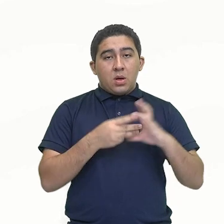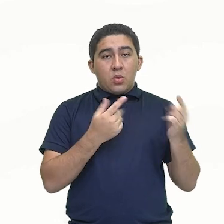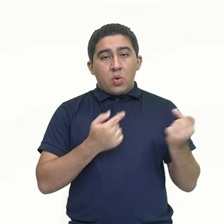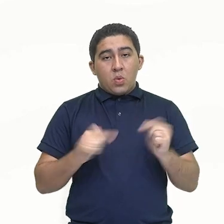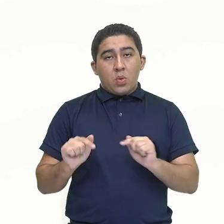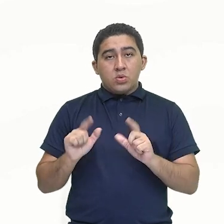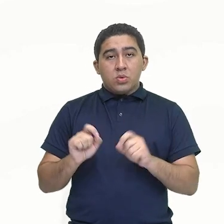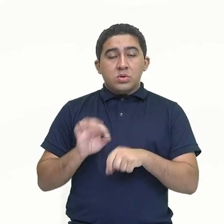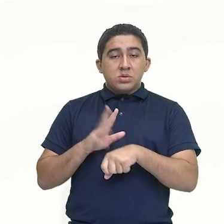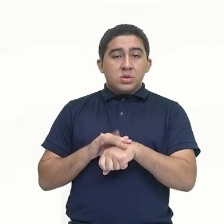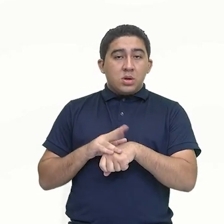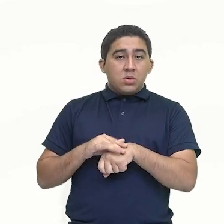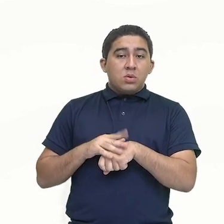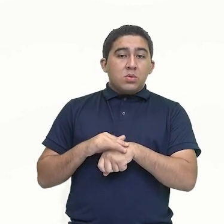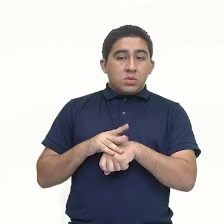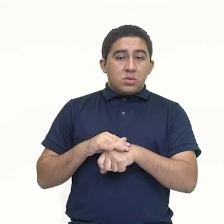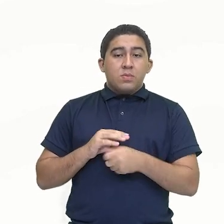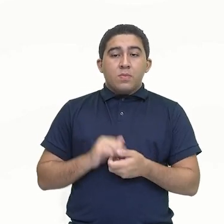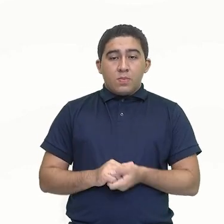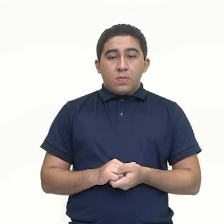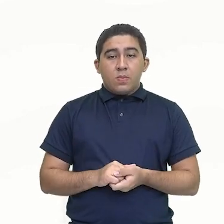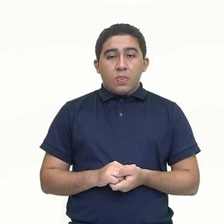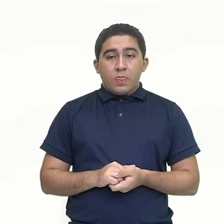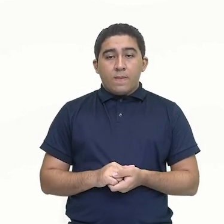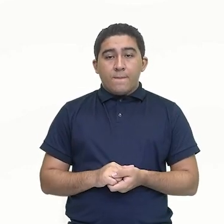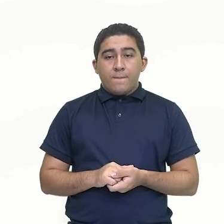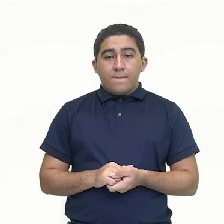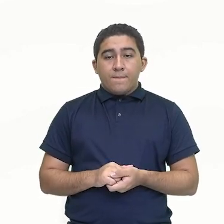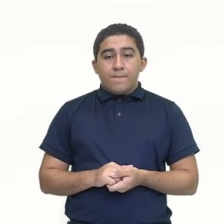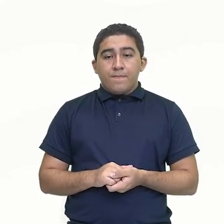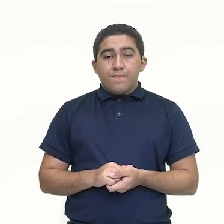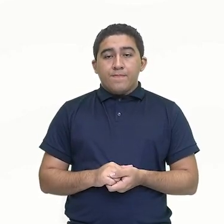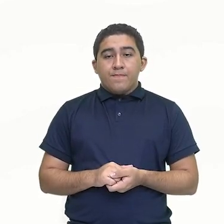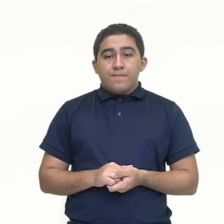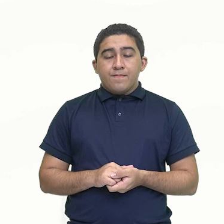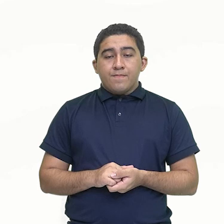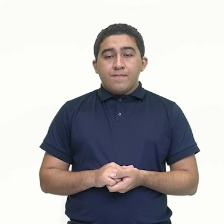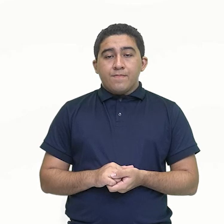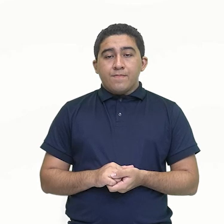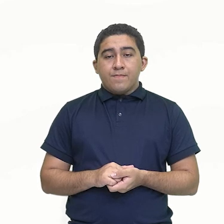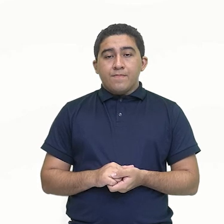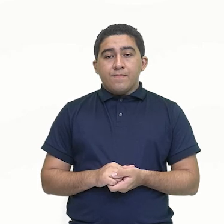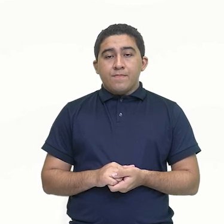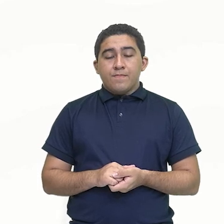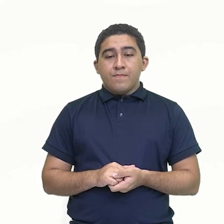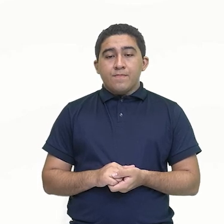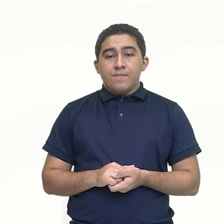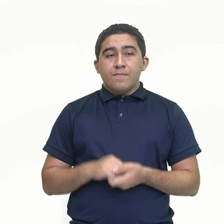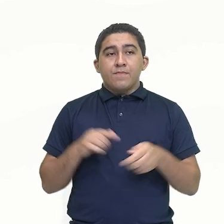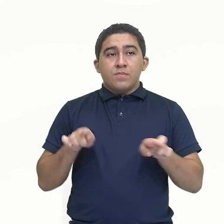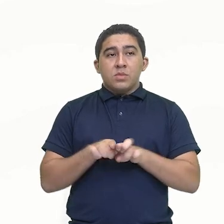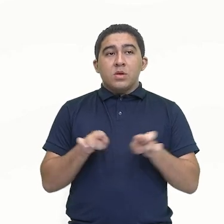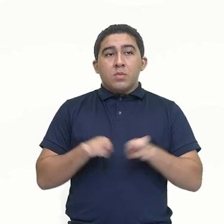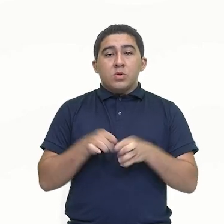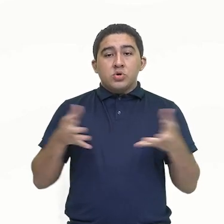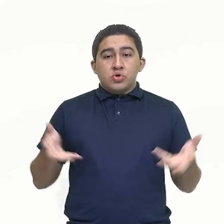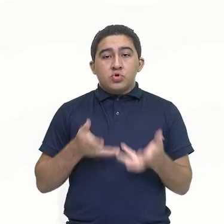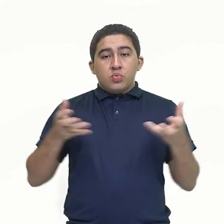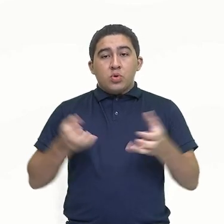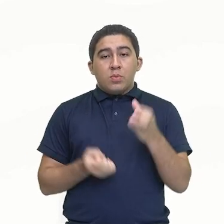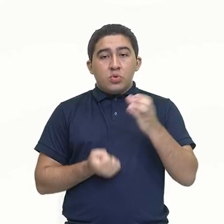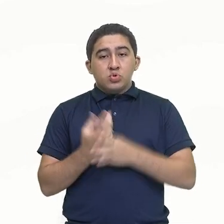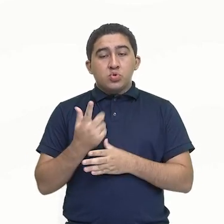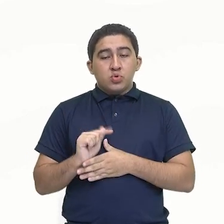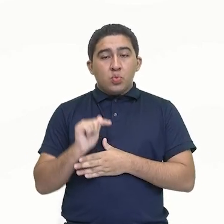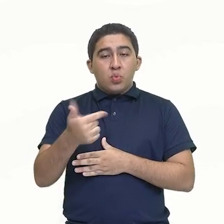células infectadas, e as CD4, elas vão estimular a produção, né? Outras